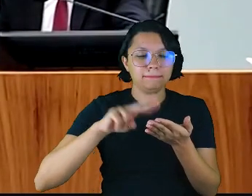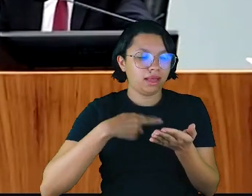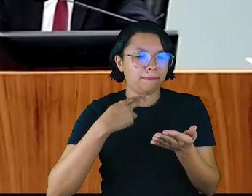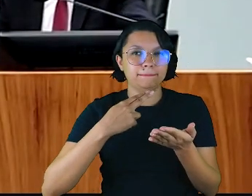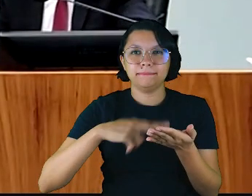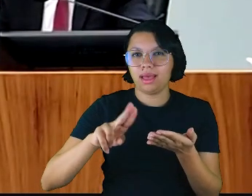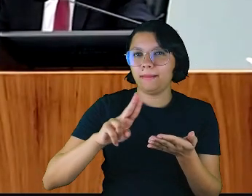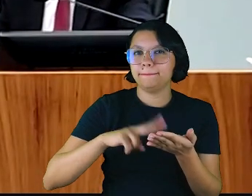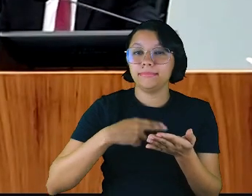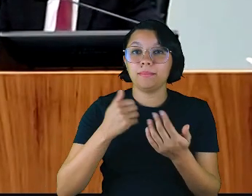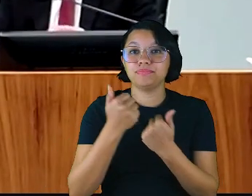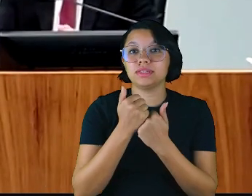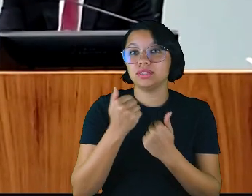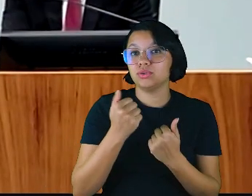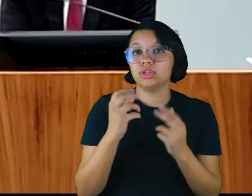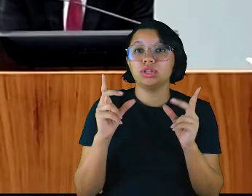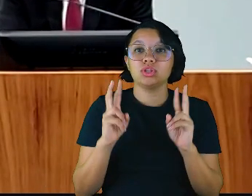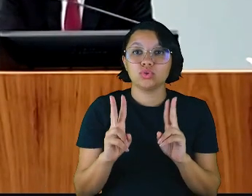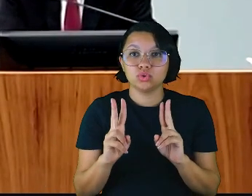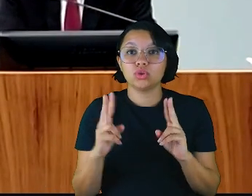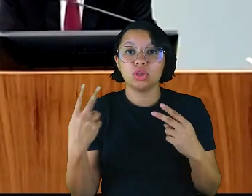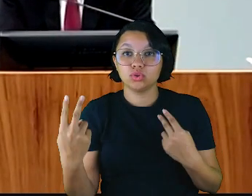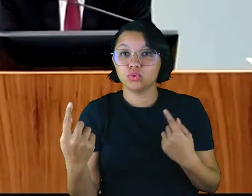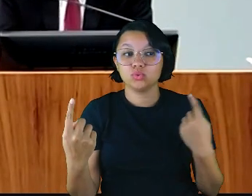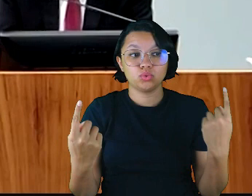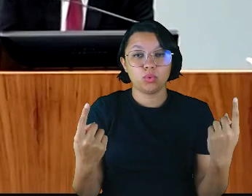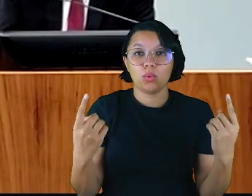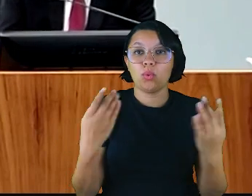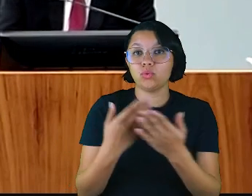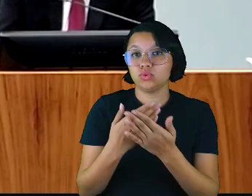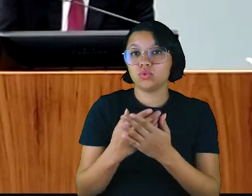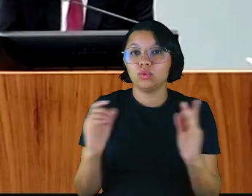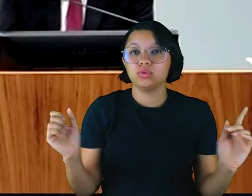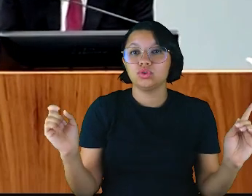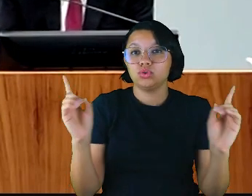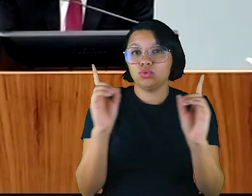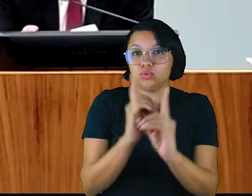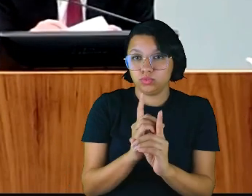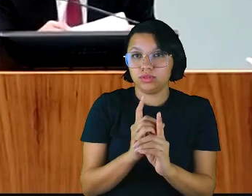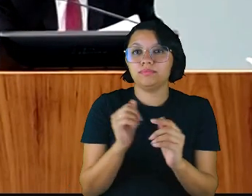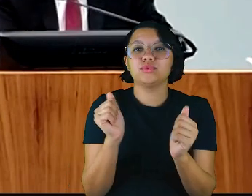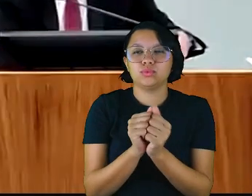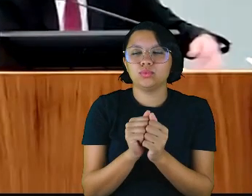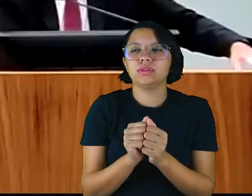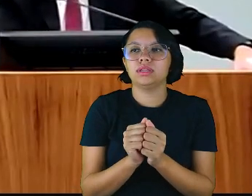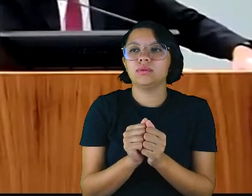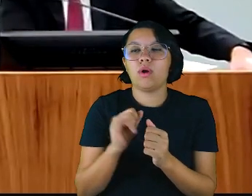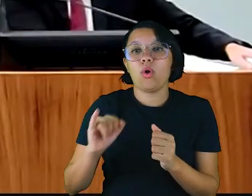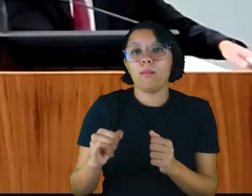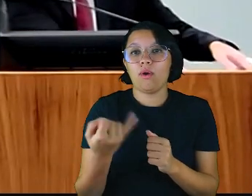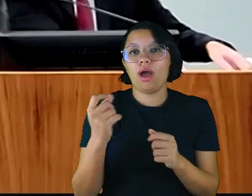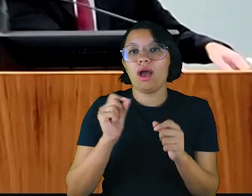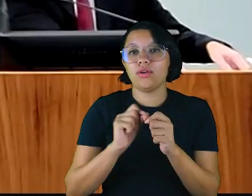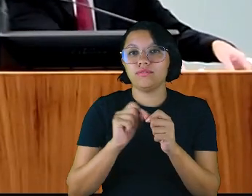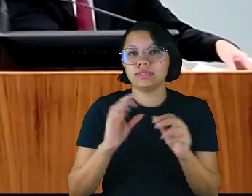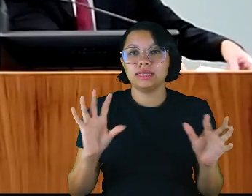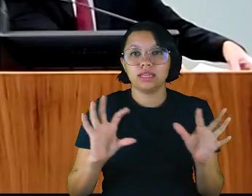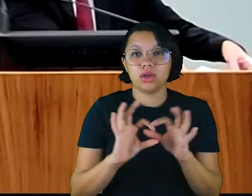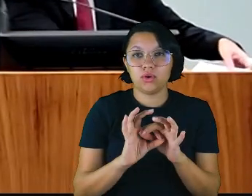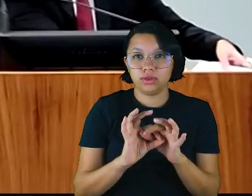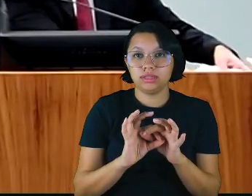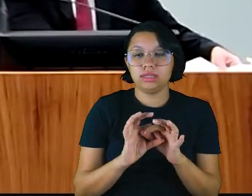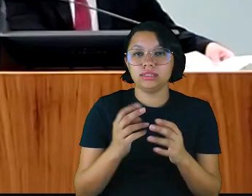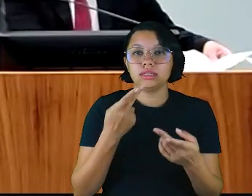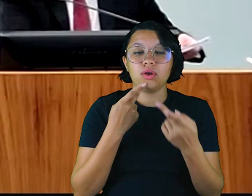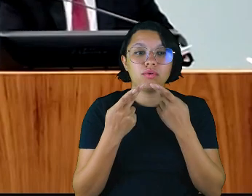né? Assessoria das duas escolas que se uniram, a oportunidade que o doutor Álvaro me deu de fazer esses laços. Nós fizemos